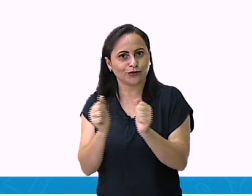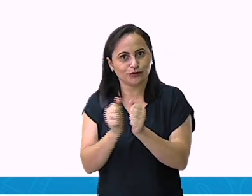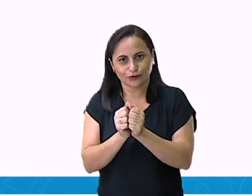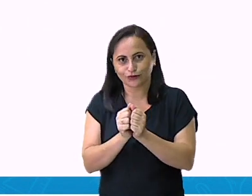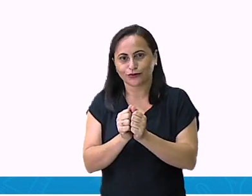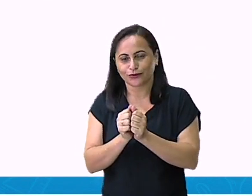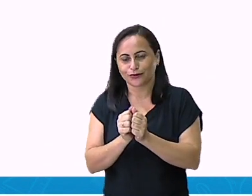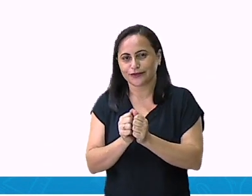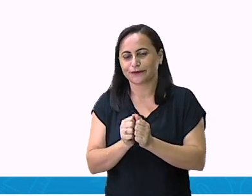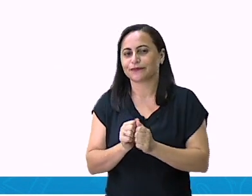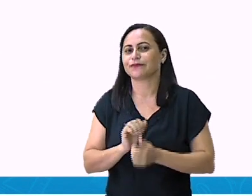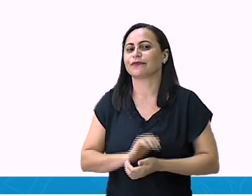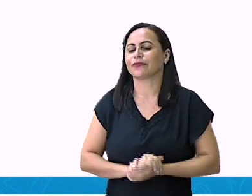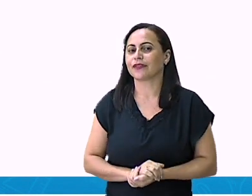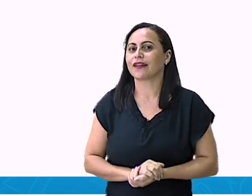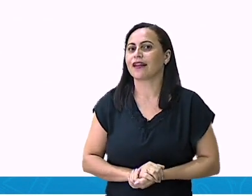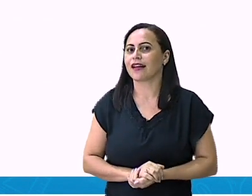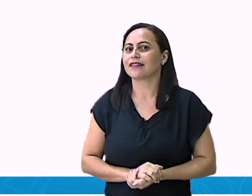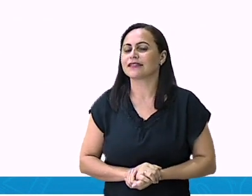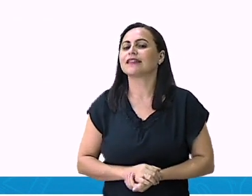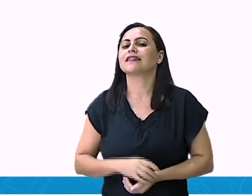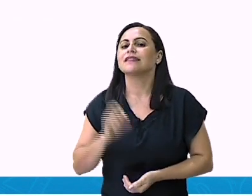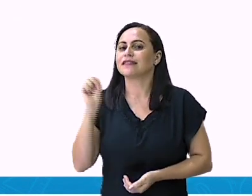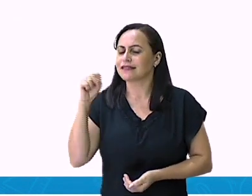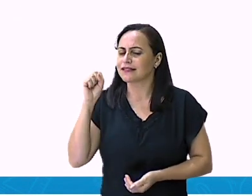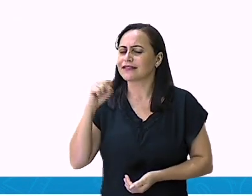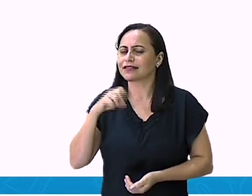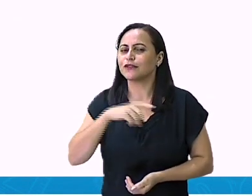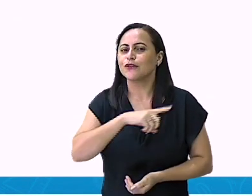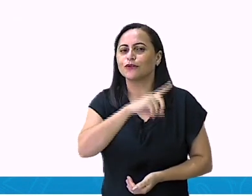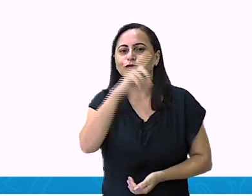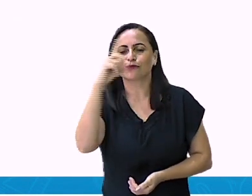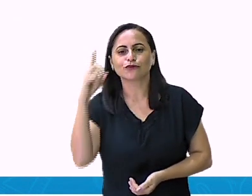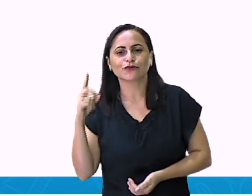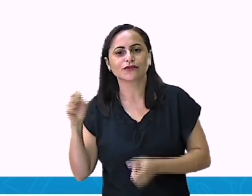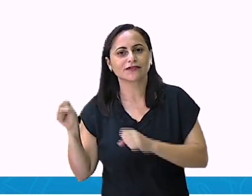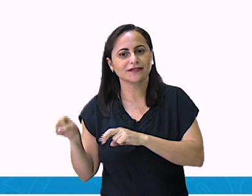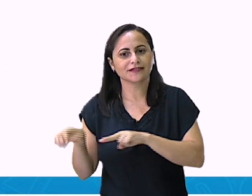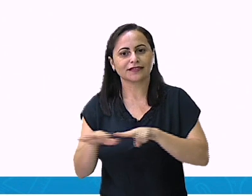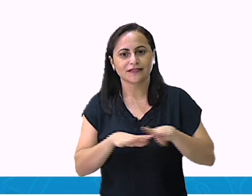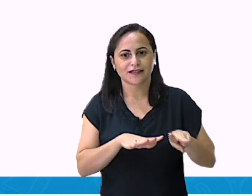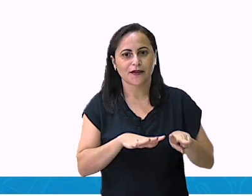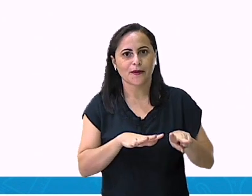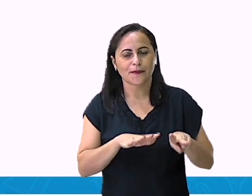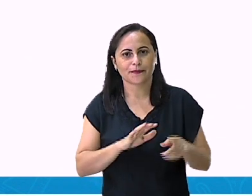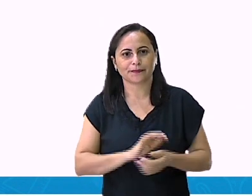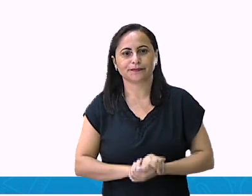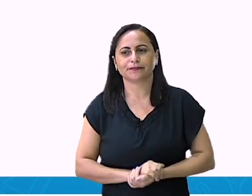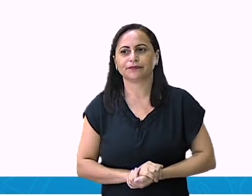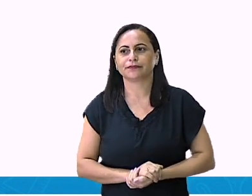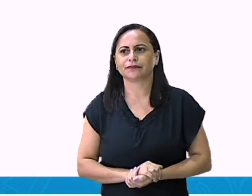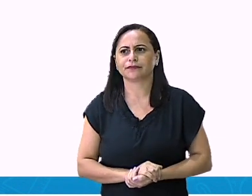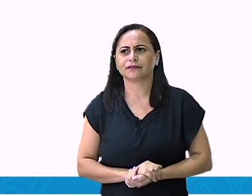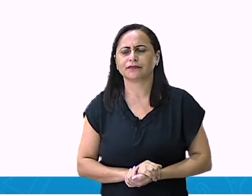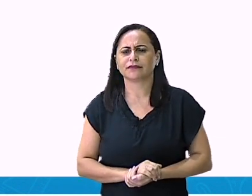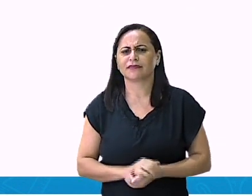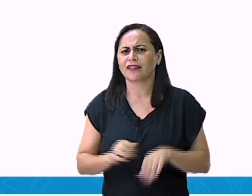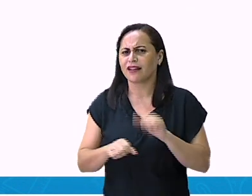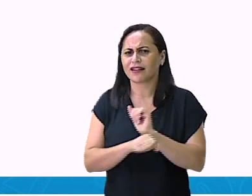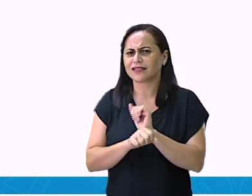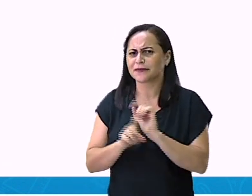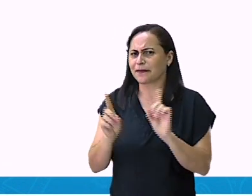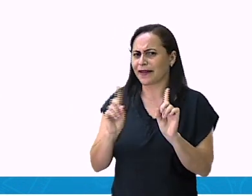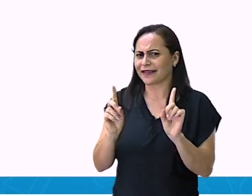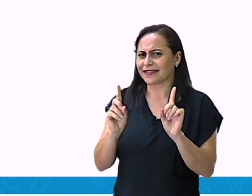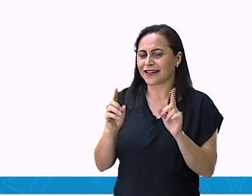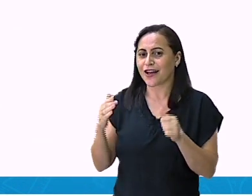ver com os dias da semana. Espere um pouquinho que ela já vai vir. Não, não precisa esperar, não.